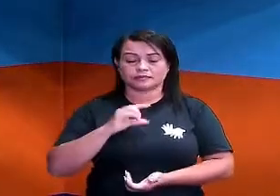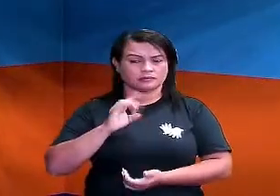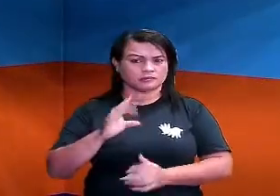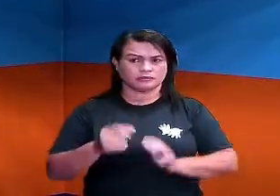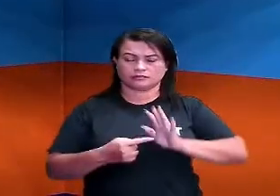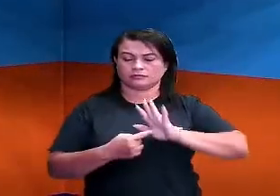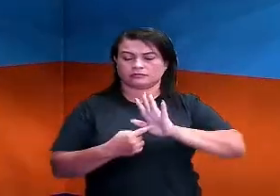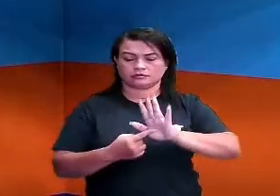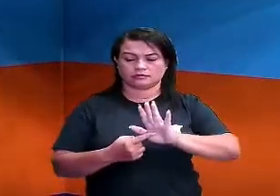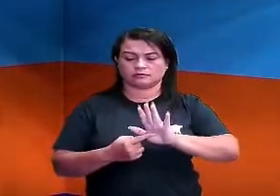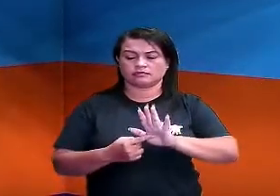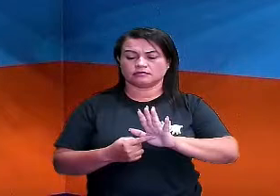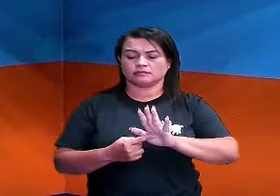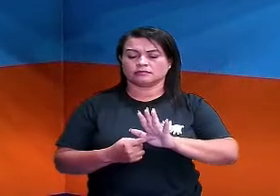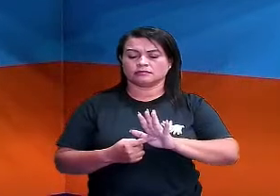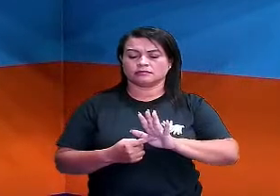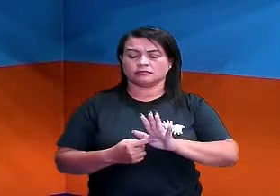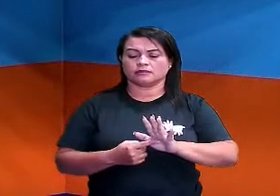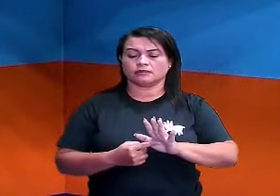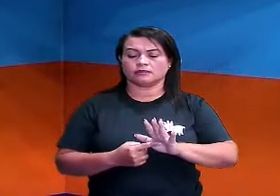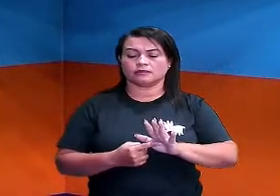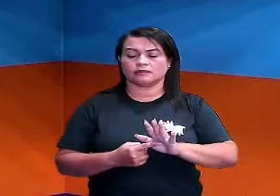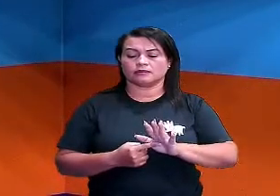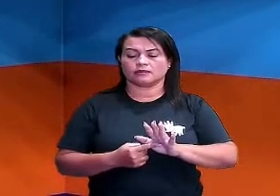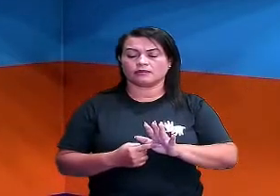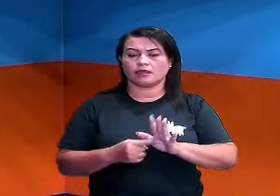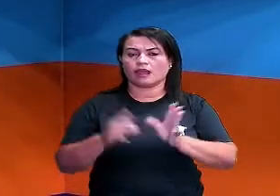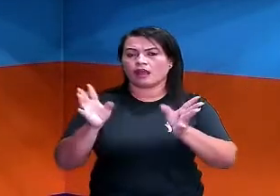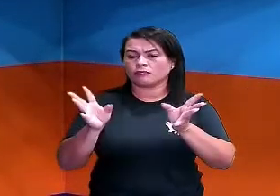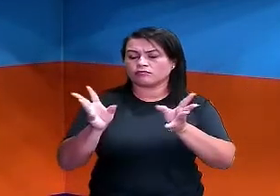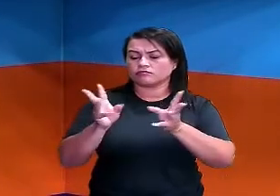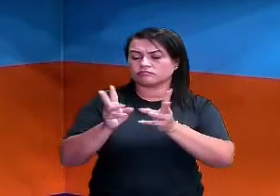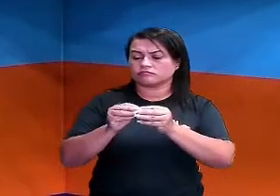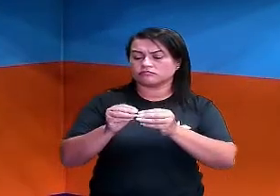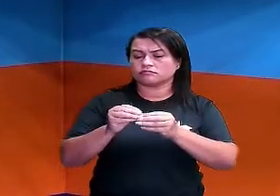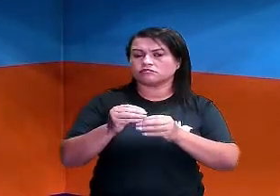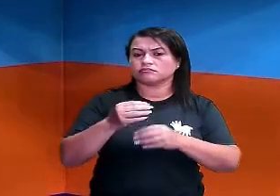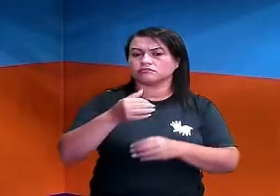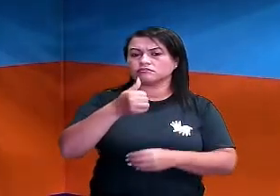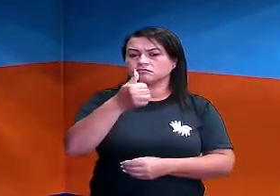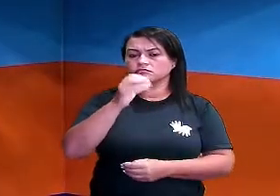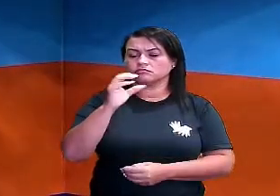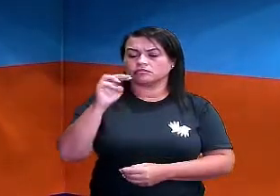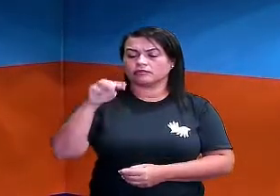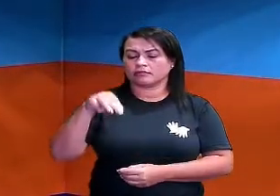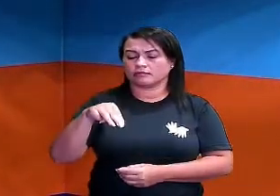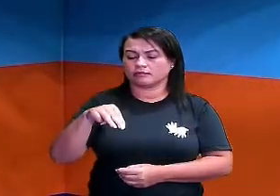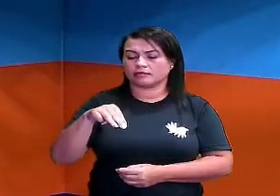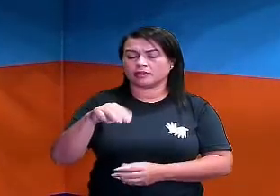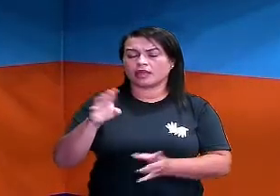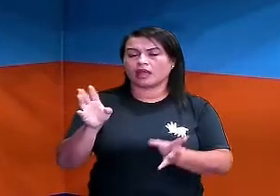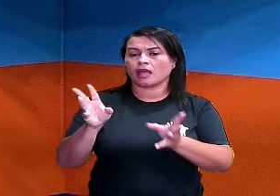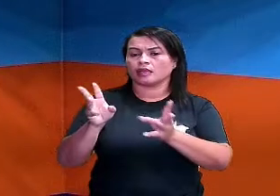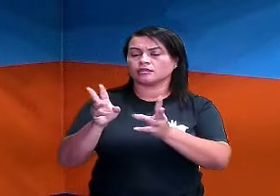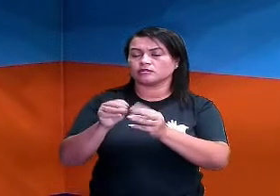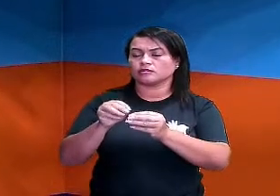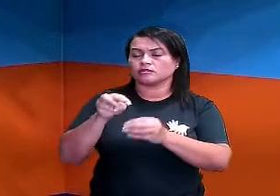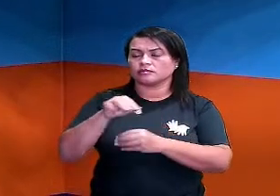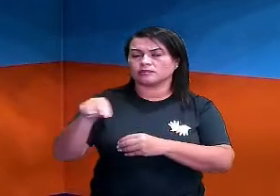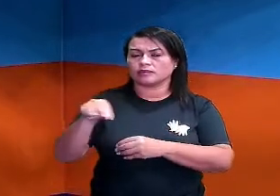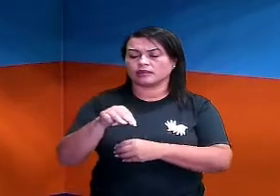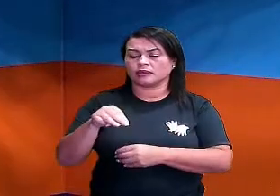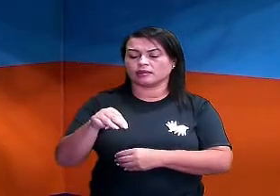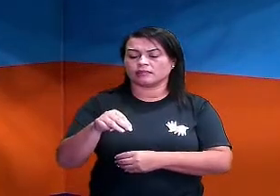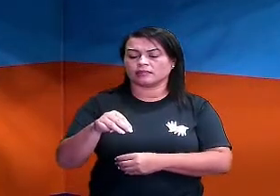representação escrita, tá? A abreviação de centímetro, 1 cm, e a abreviação de milímetro,